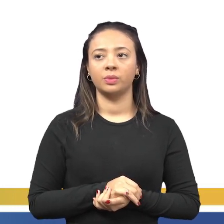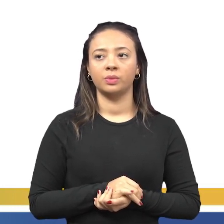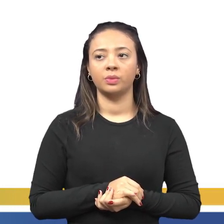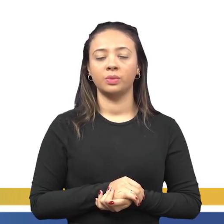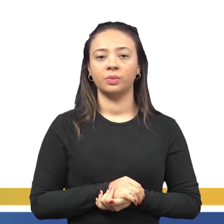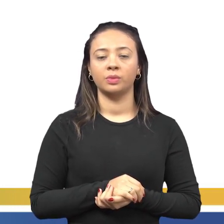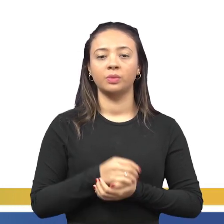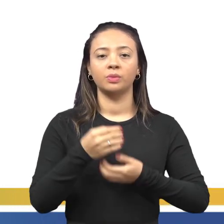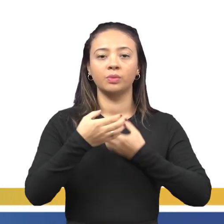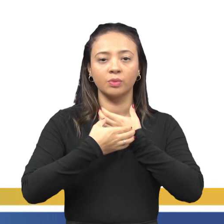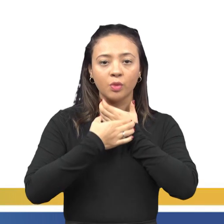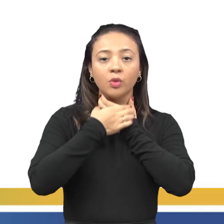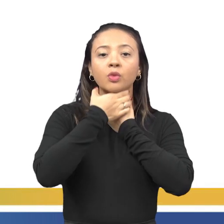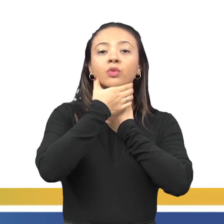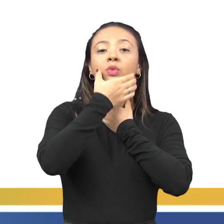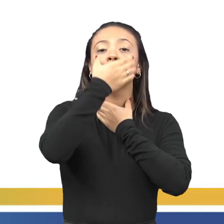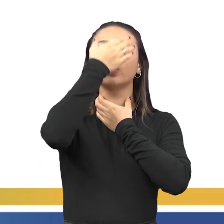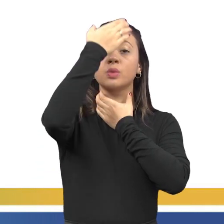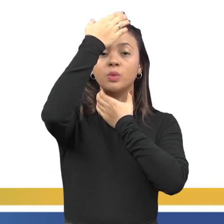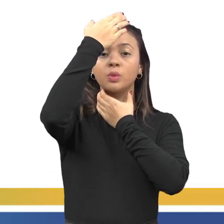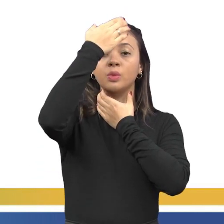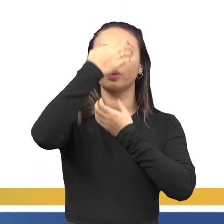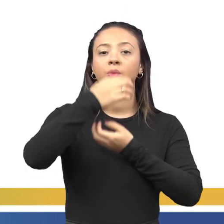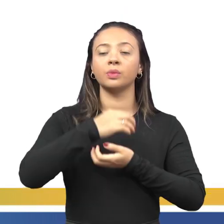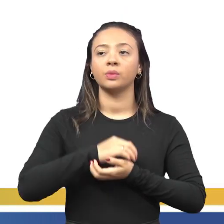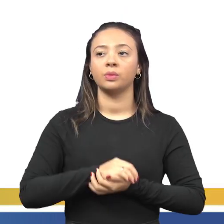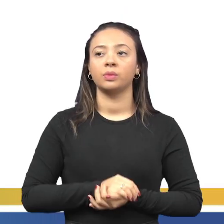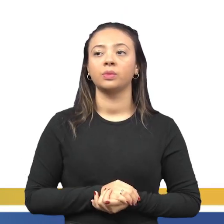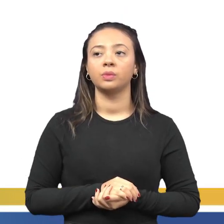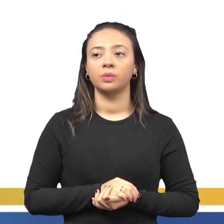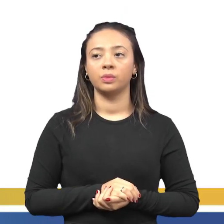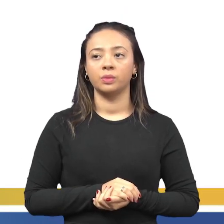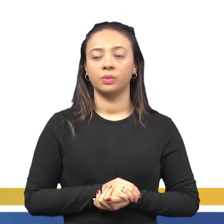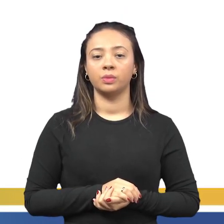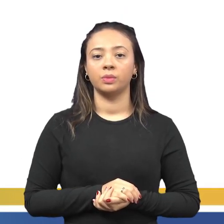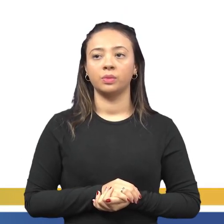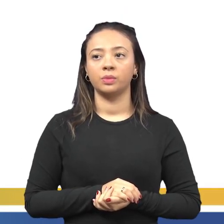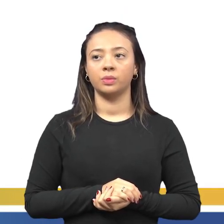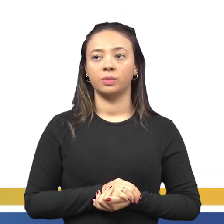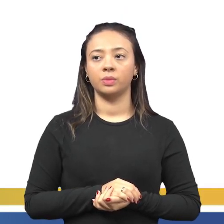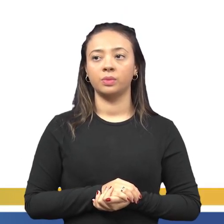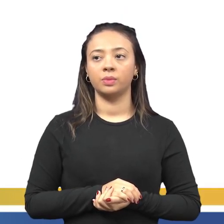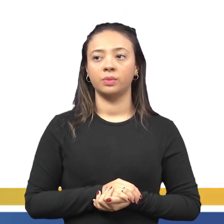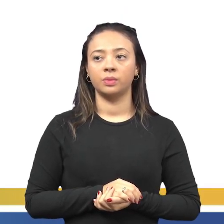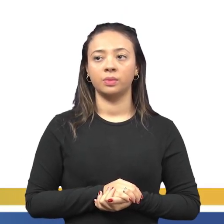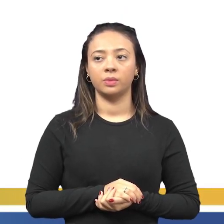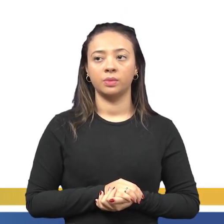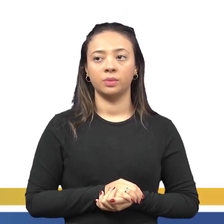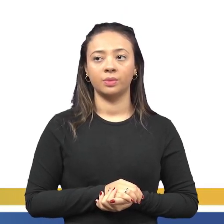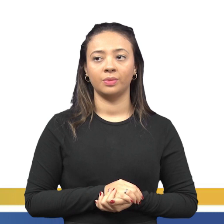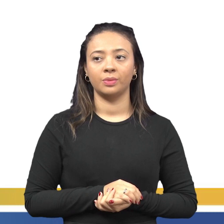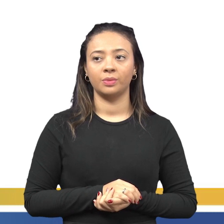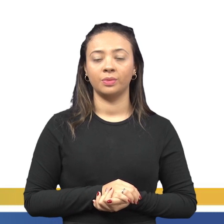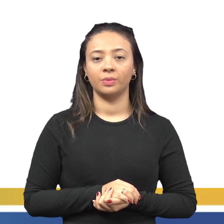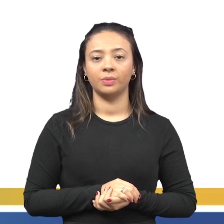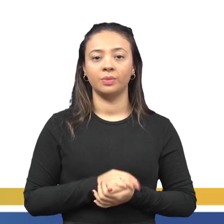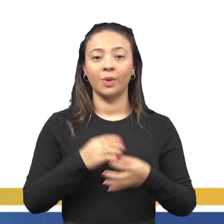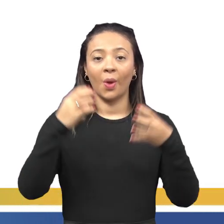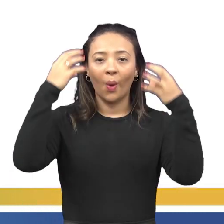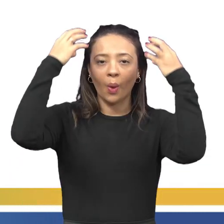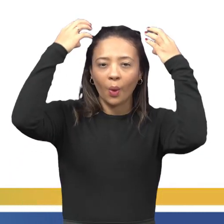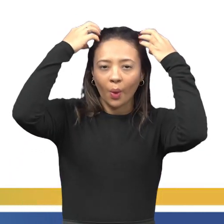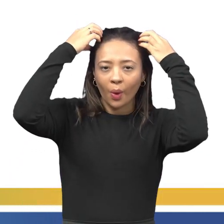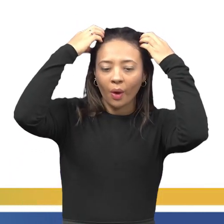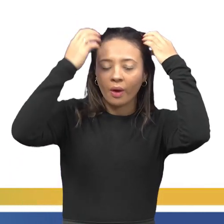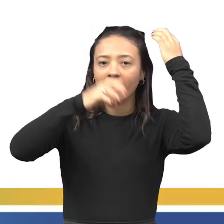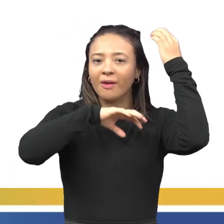Próximo, jirafa. Jirafa em espanhol se escreve com a letra J. Próximo, koala,